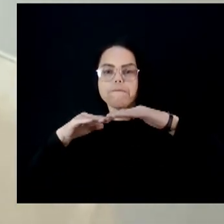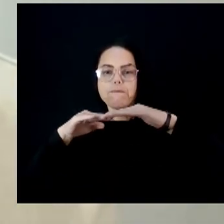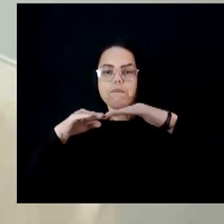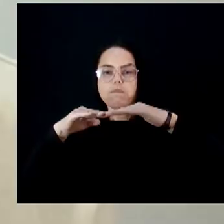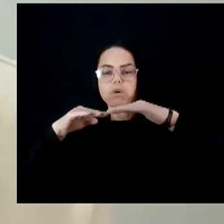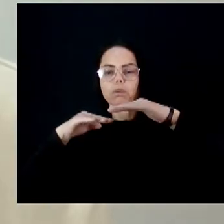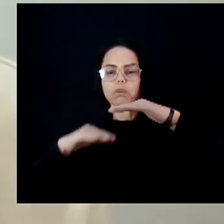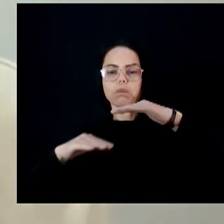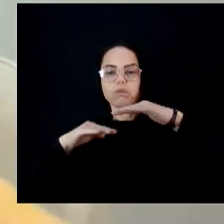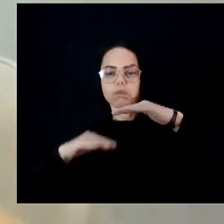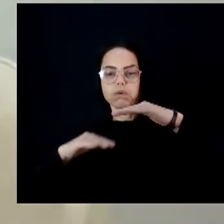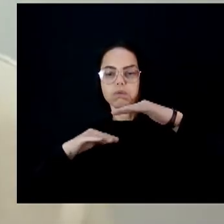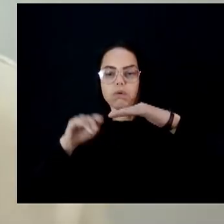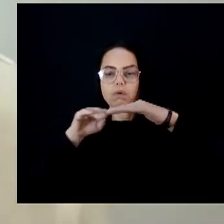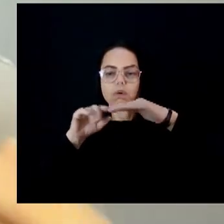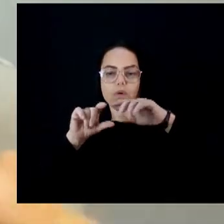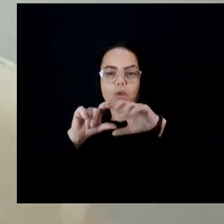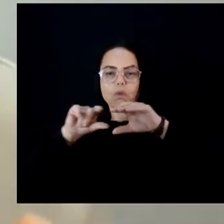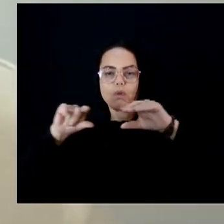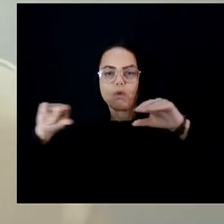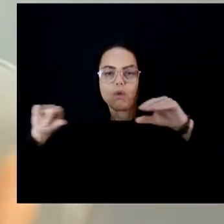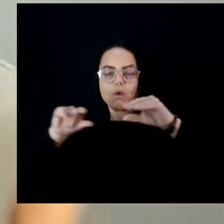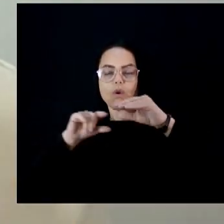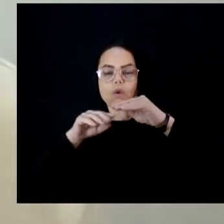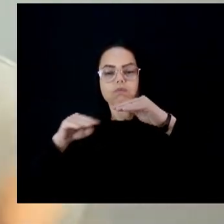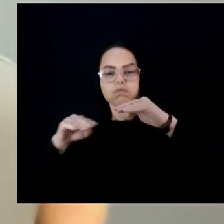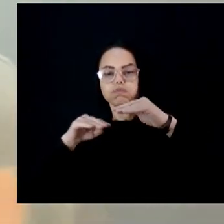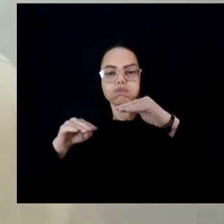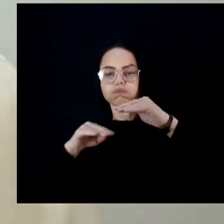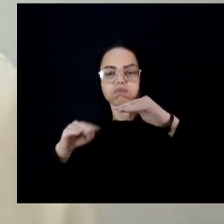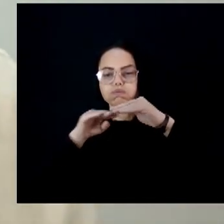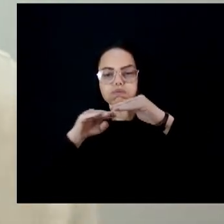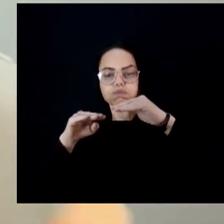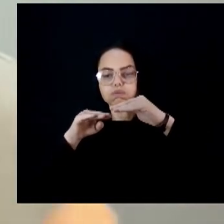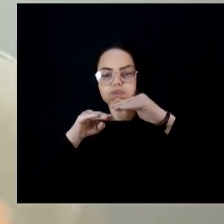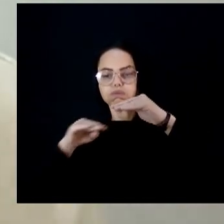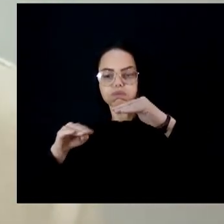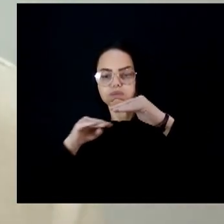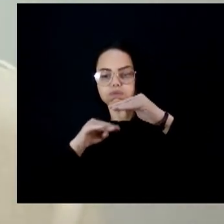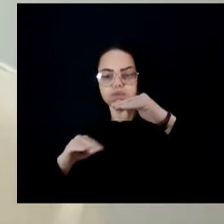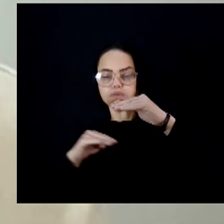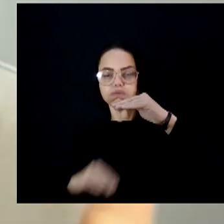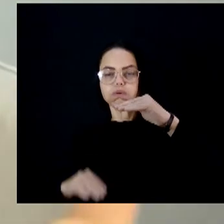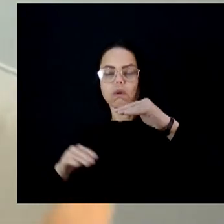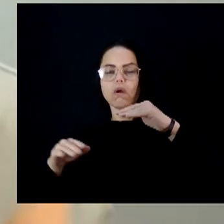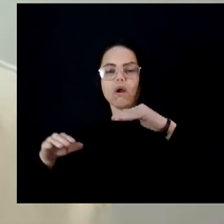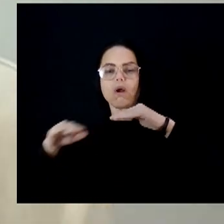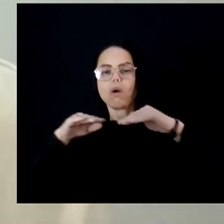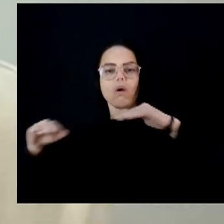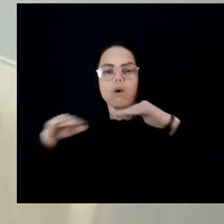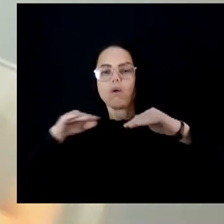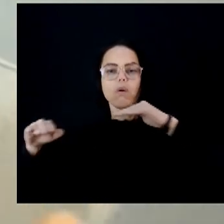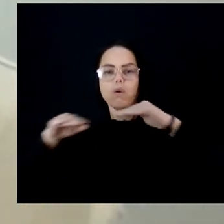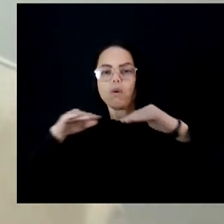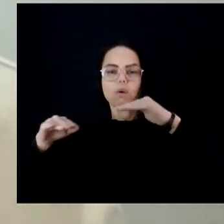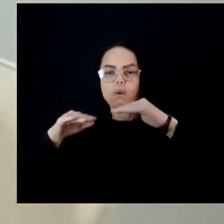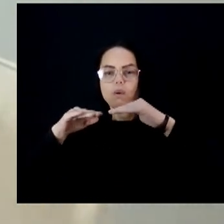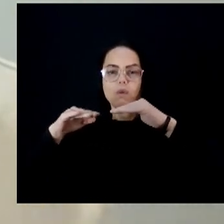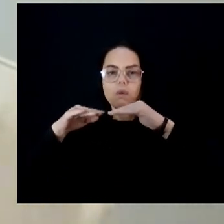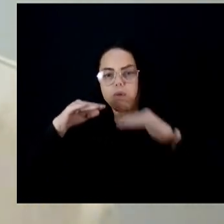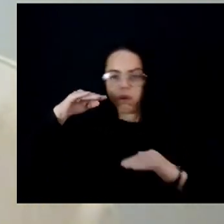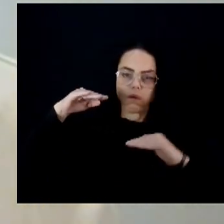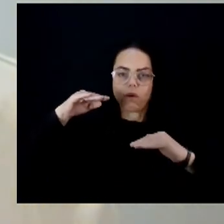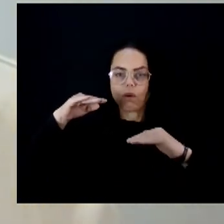placa, mas eles são comuns em outros lugares. Por exemplo, o Brasil tem terremotos praticamente